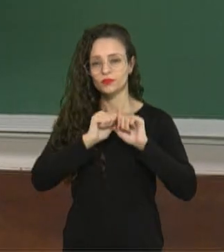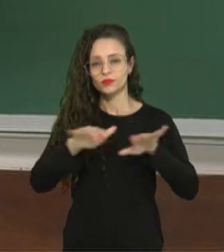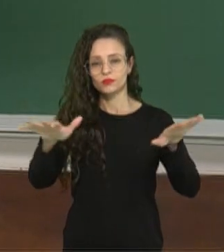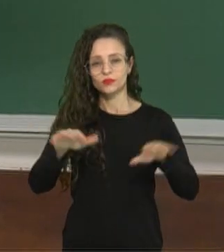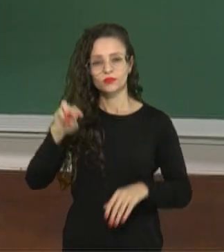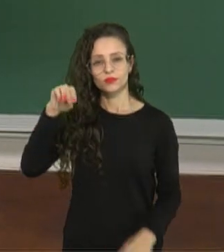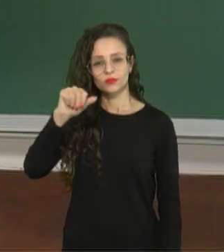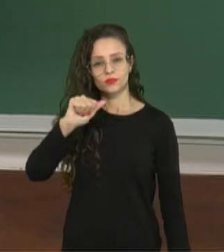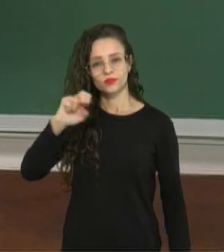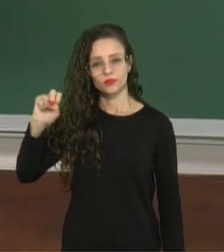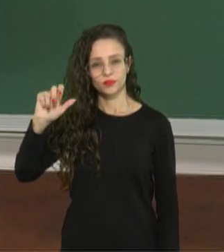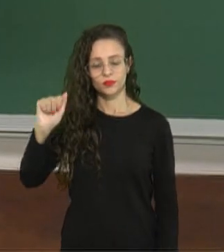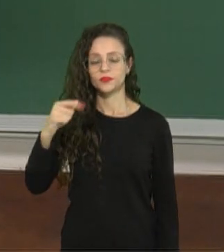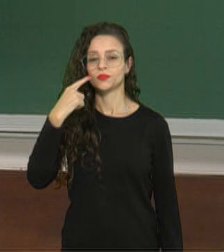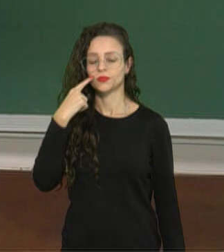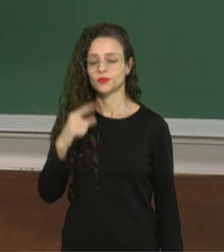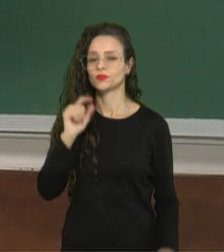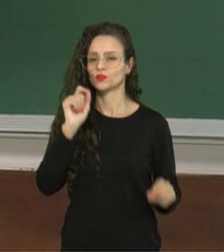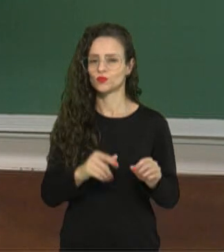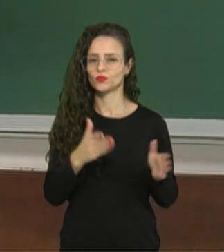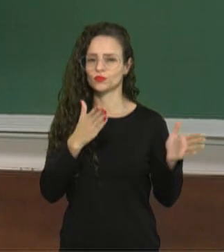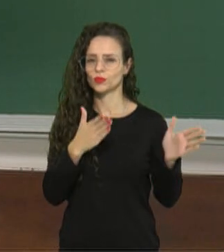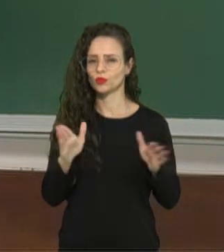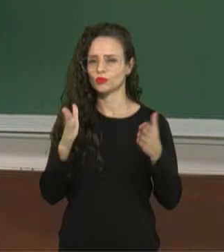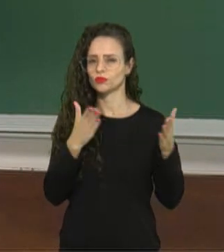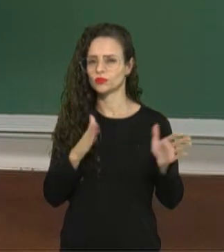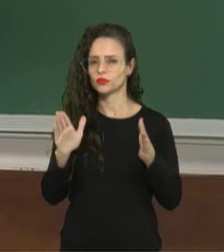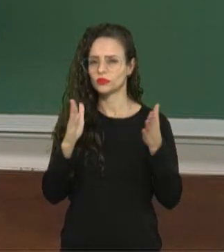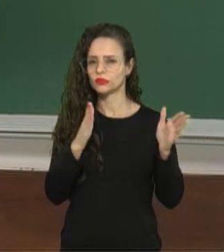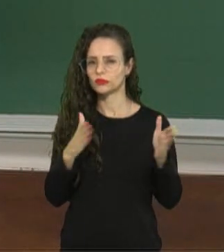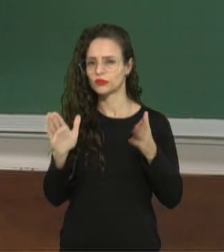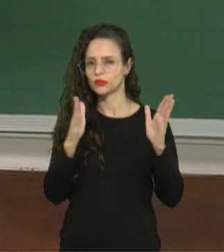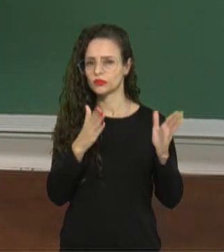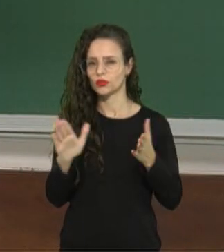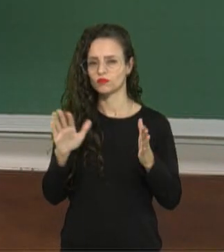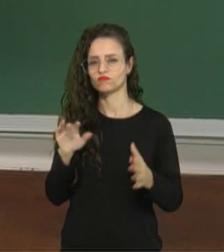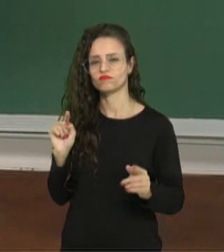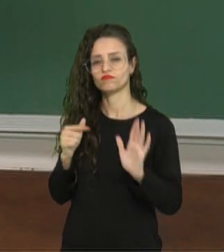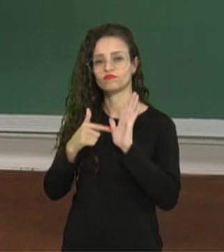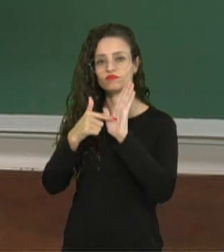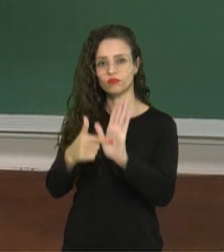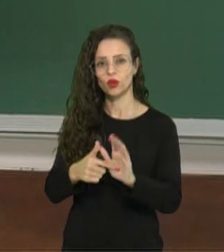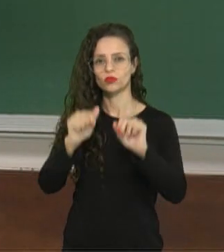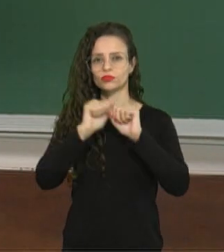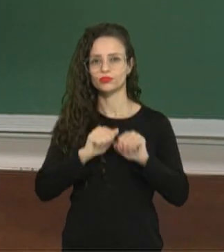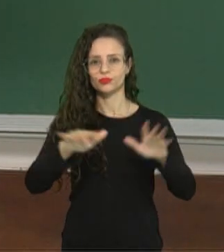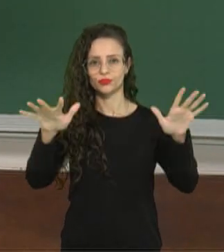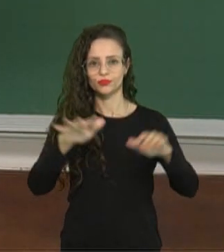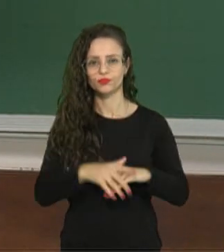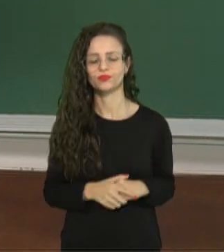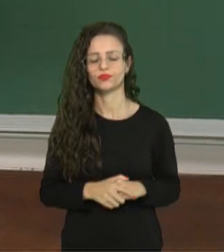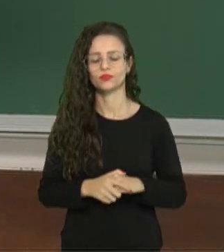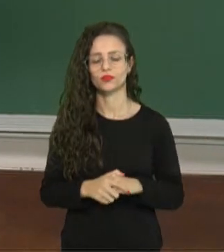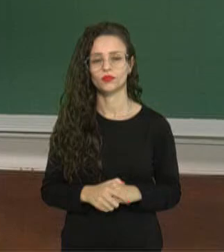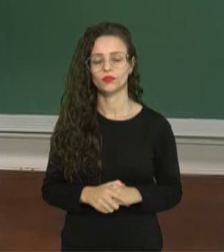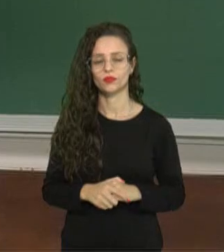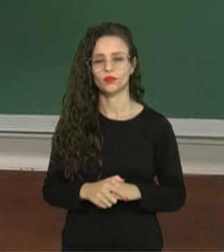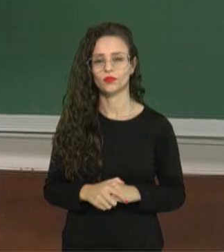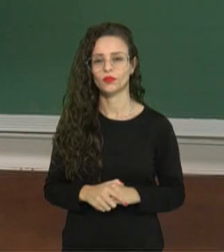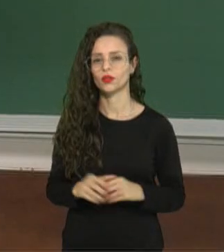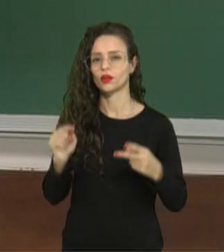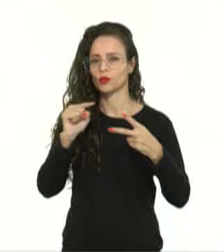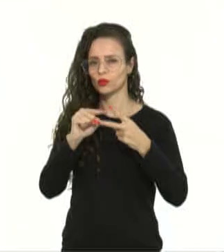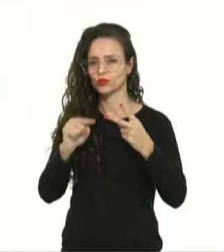a gente viu que é uma lógica de produção que determina a produção em massa. Então, olha lá. Adorno e